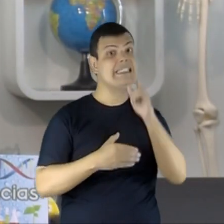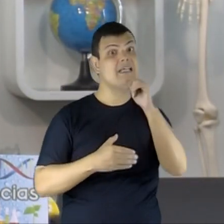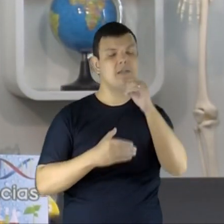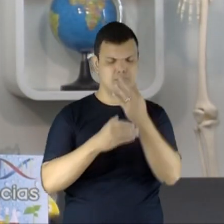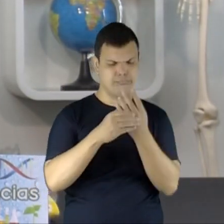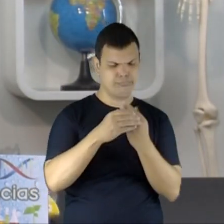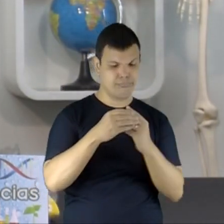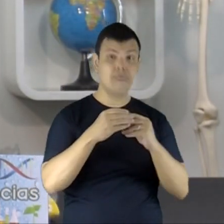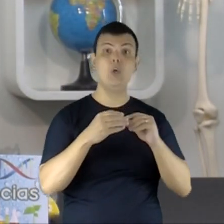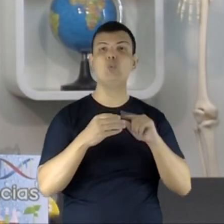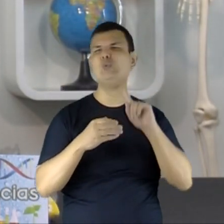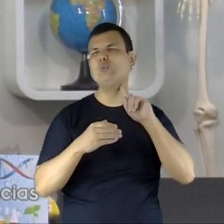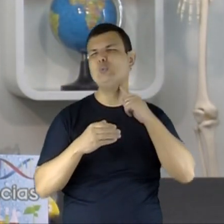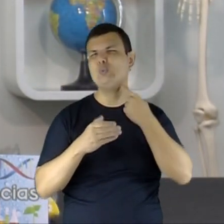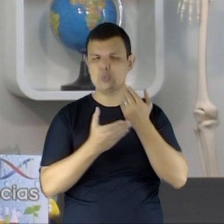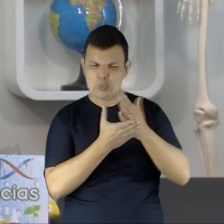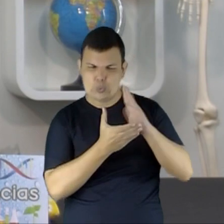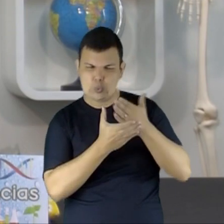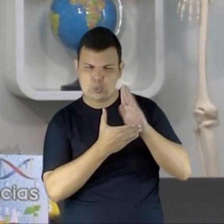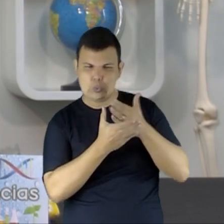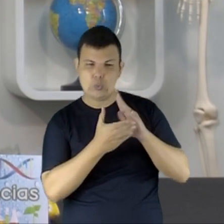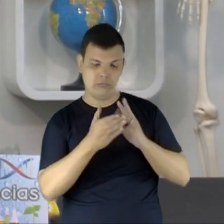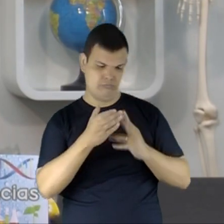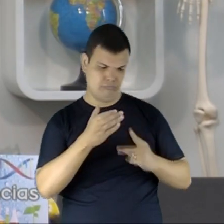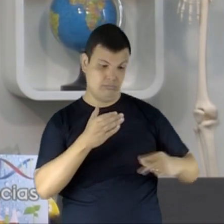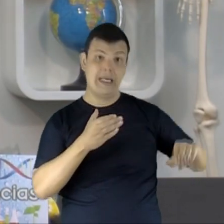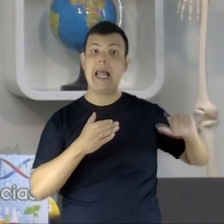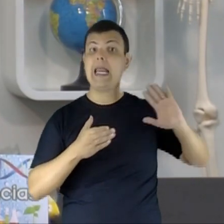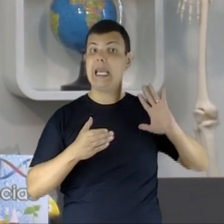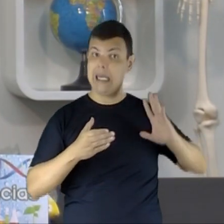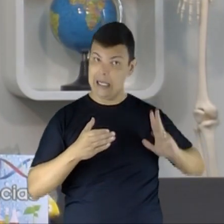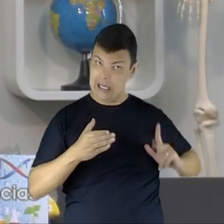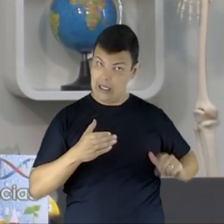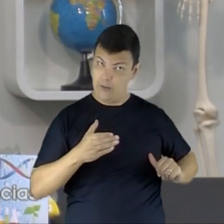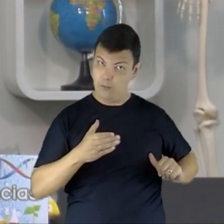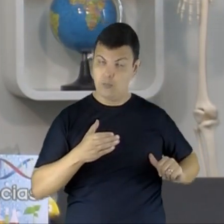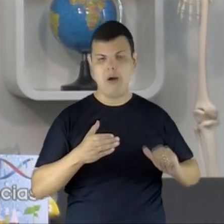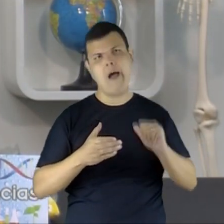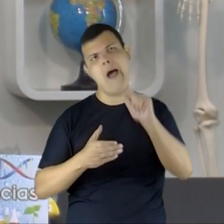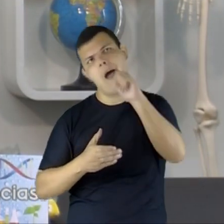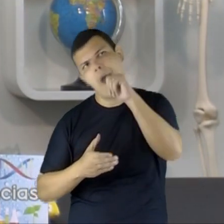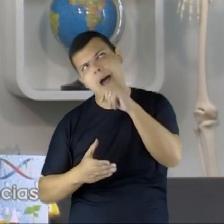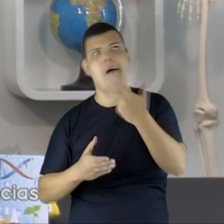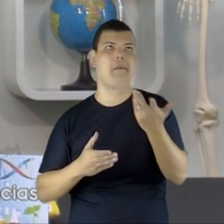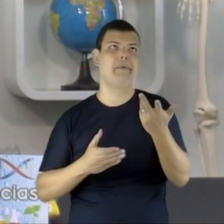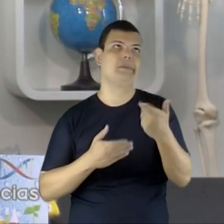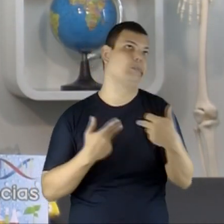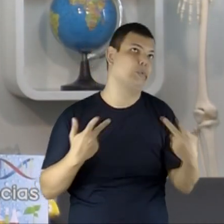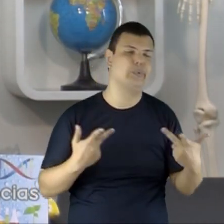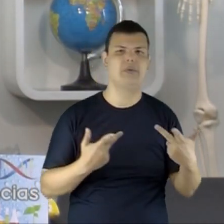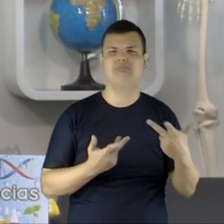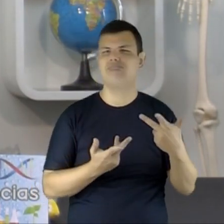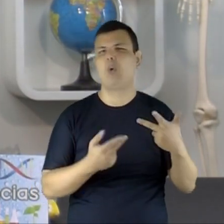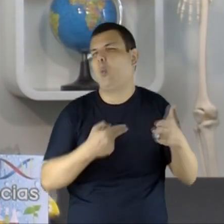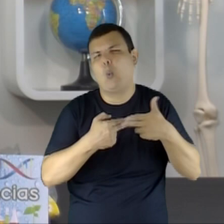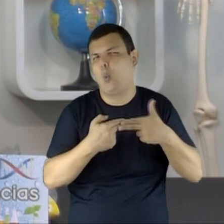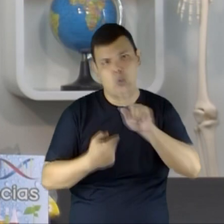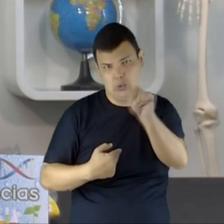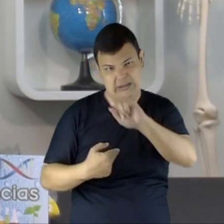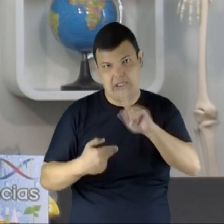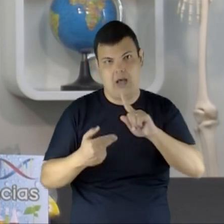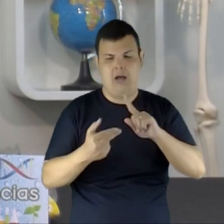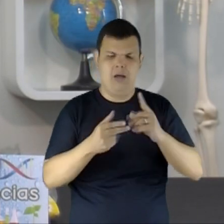as impurezas do sangue, retirando água e outras substâncias que não serão mais utilizadas, tá? Eles